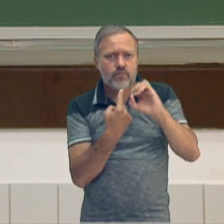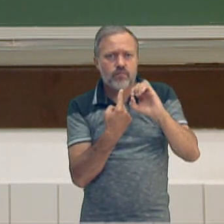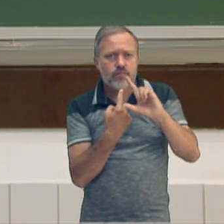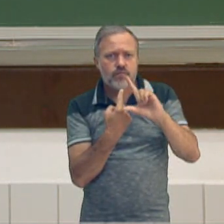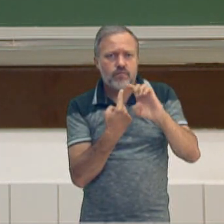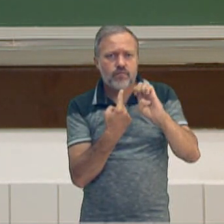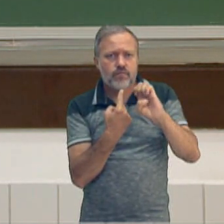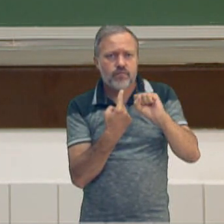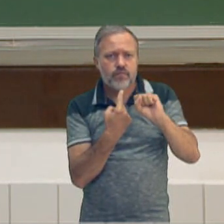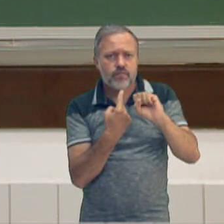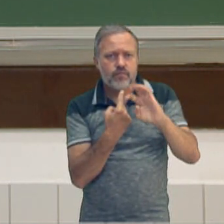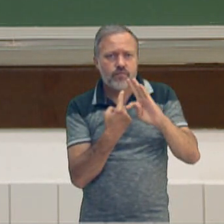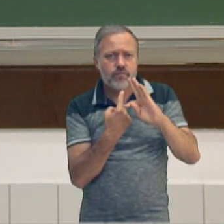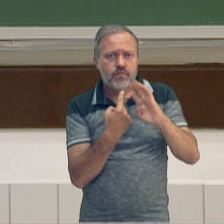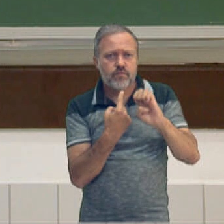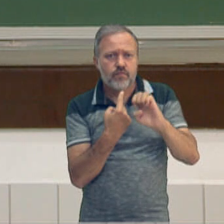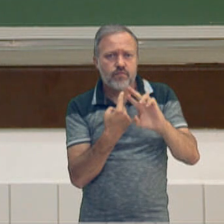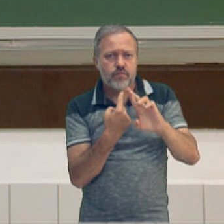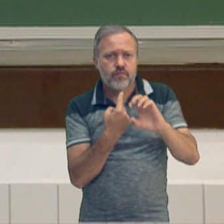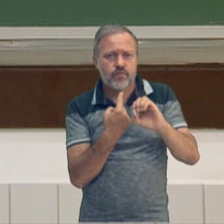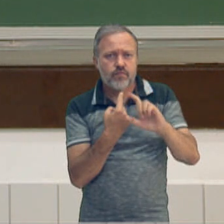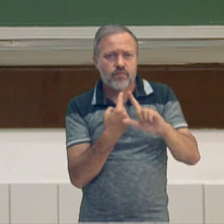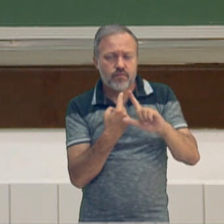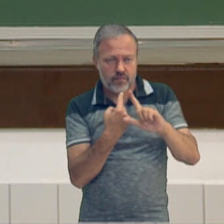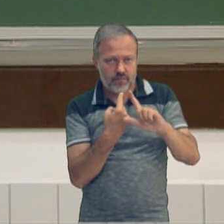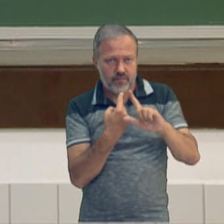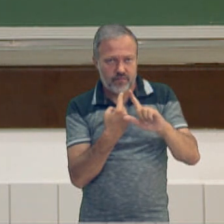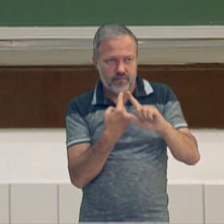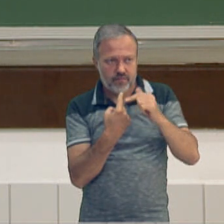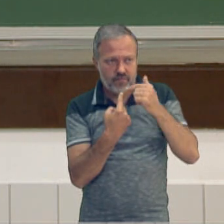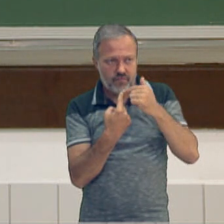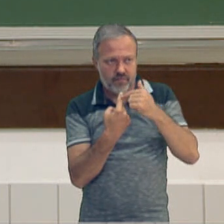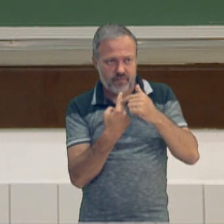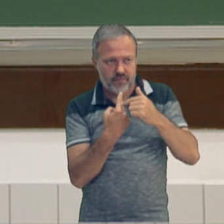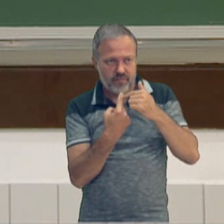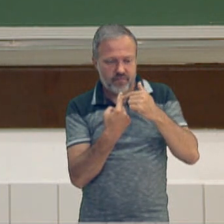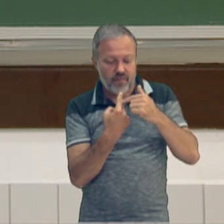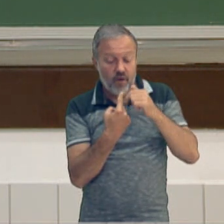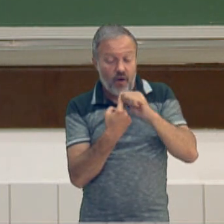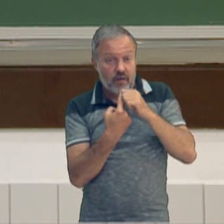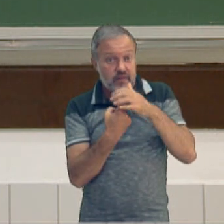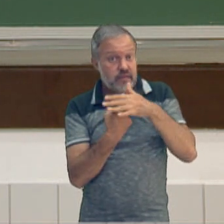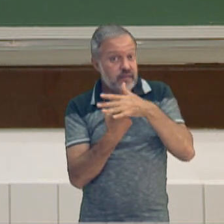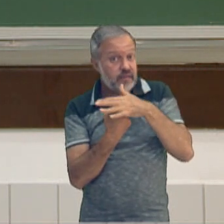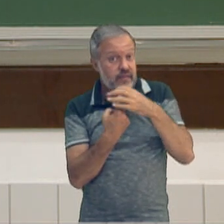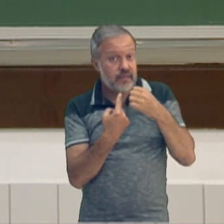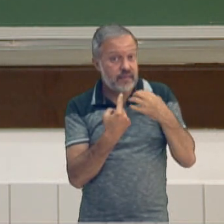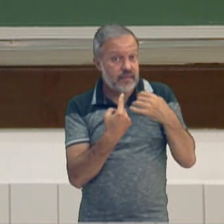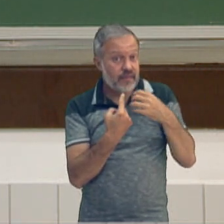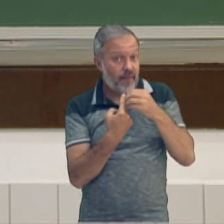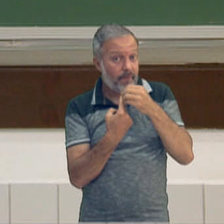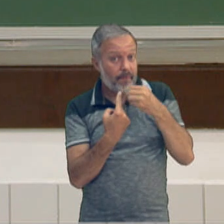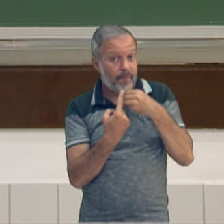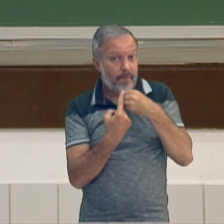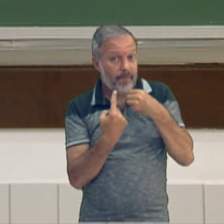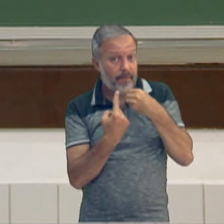numa gordura, quando vai ficando mais frio. A gordura pode se solidificar. Vamos lembrar do exemplo da costela gordurosa lá. Né? Tirou